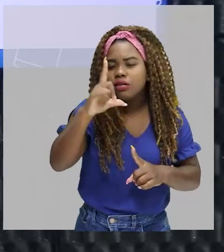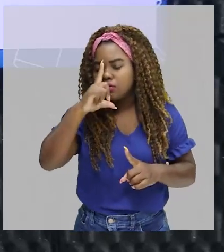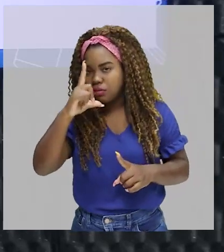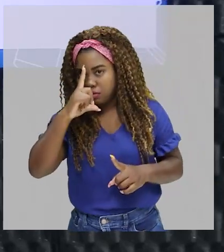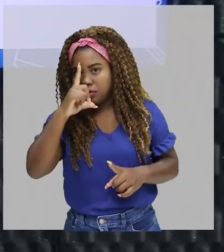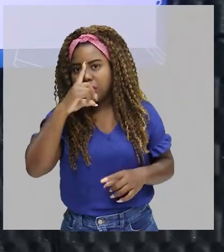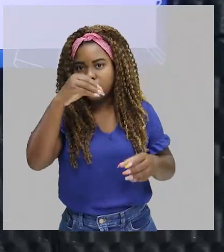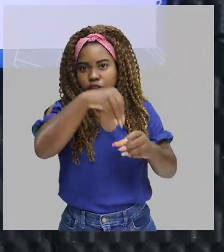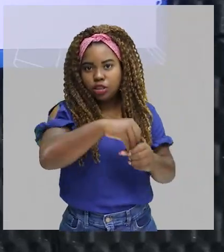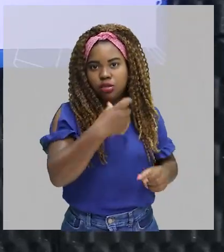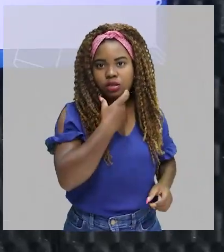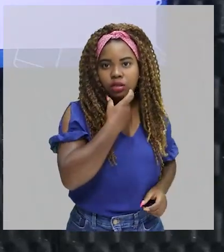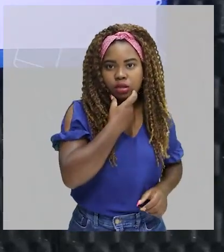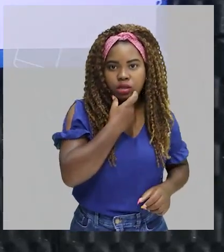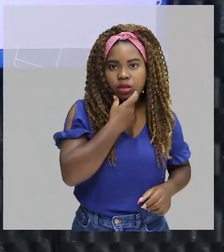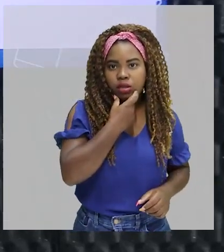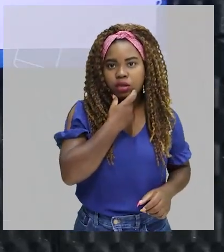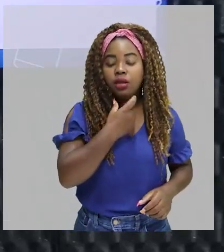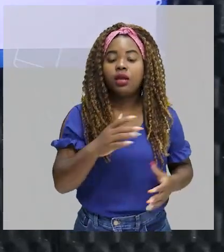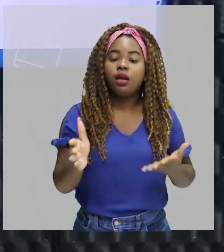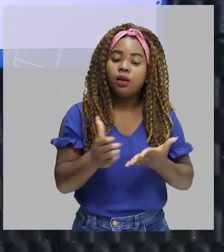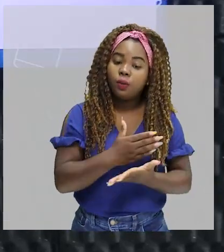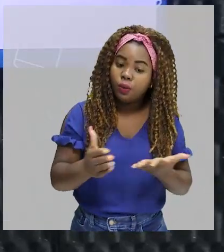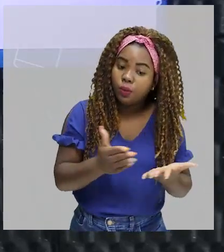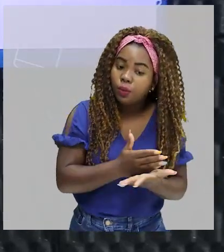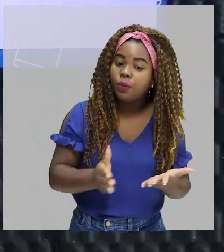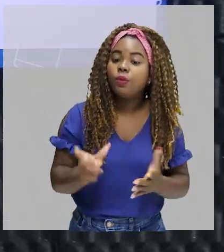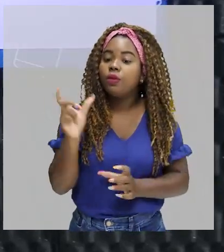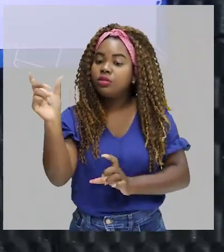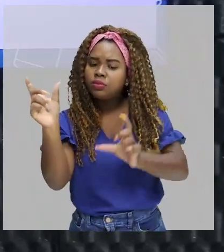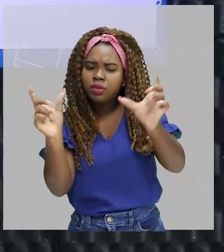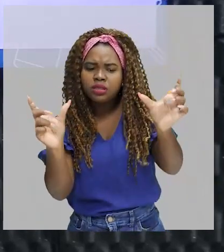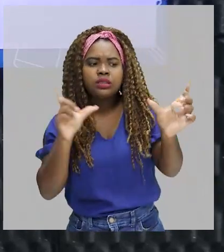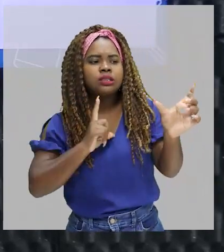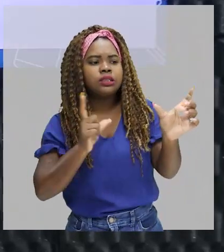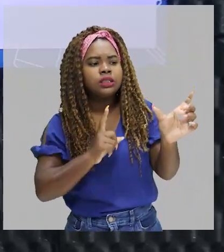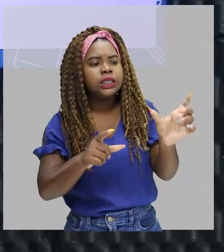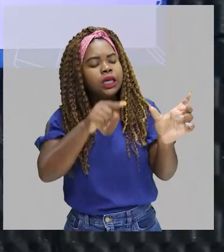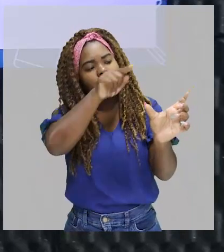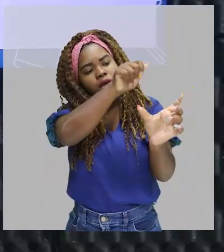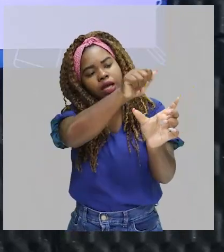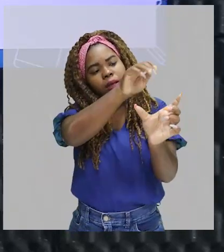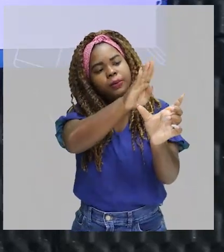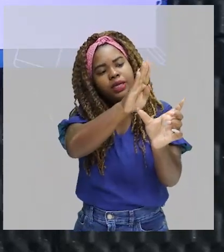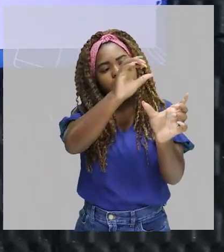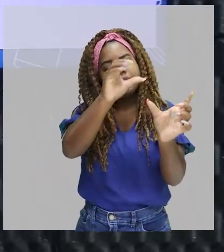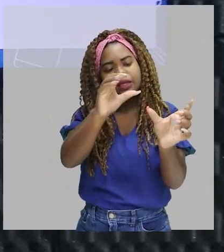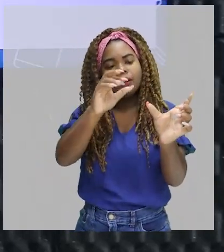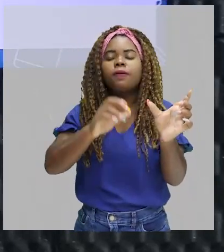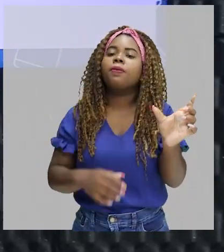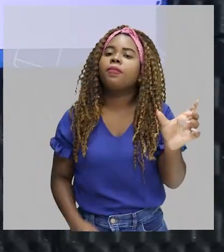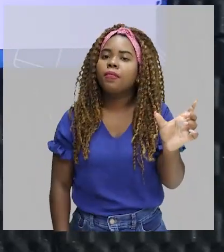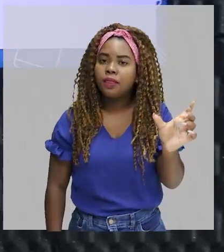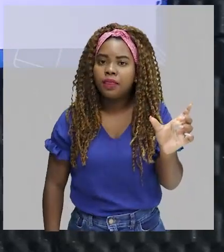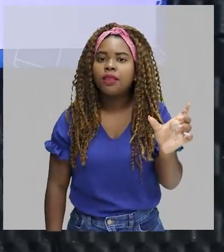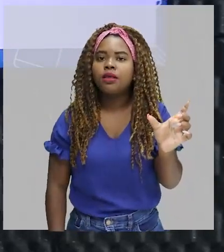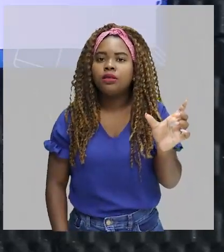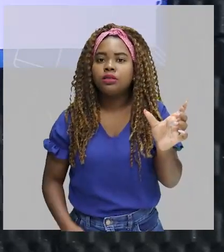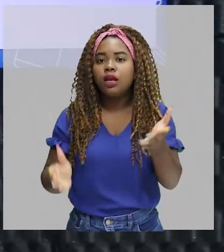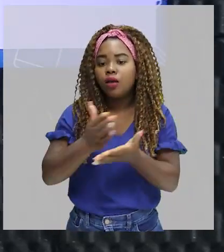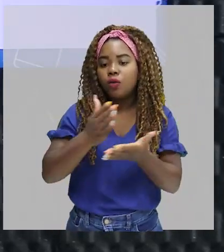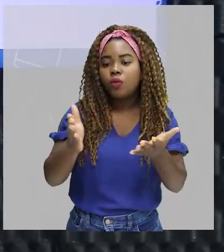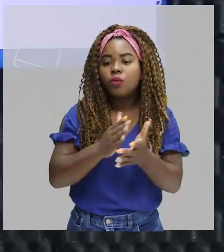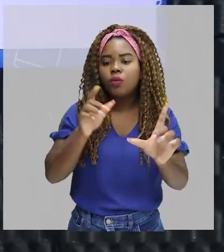no inglês, algumas palavras têm a soletração, né, quando você soletra essas